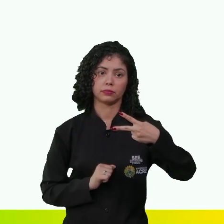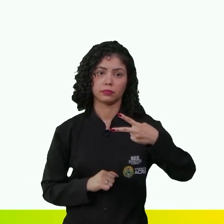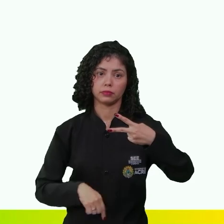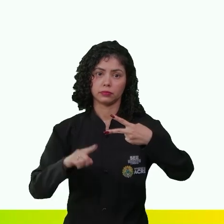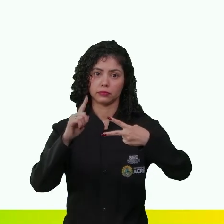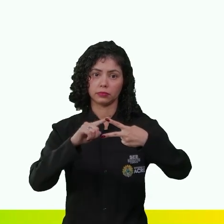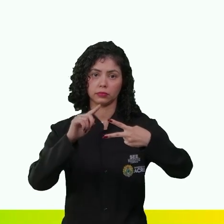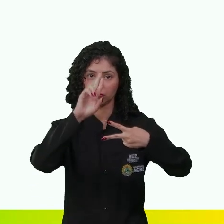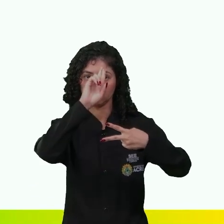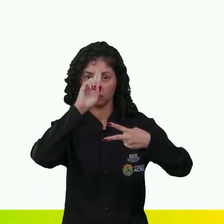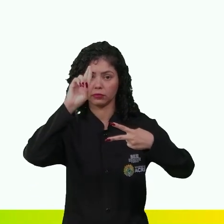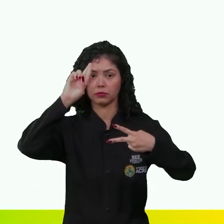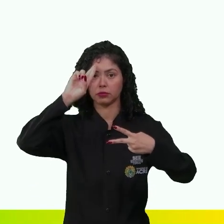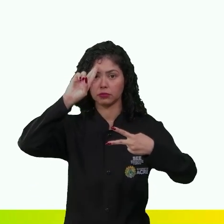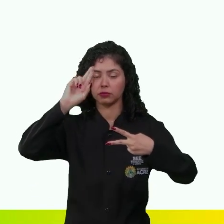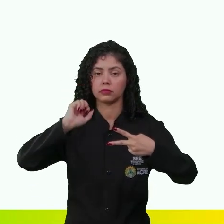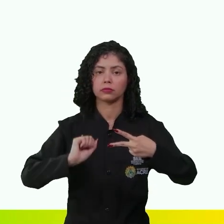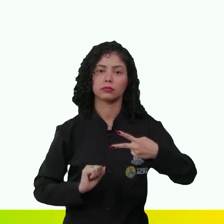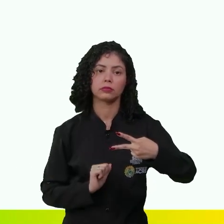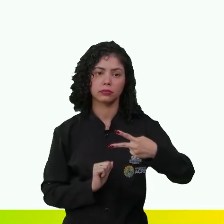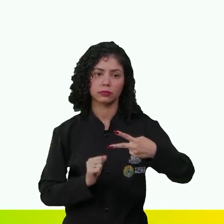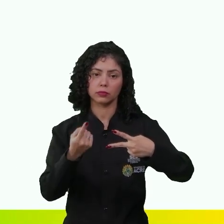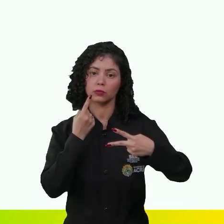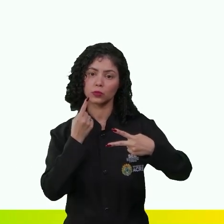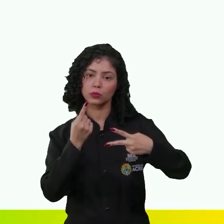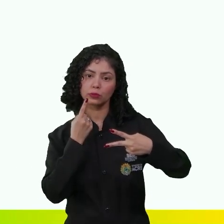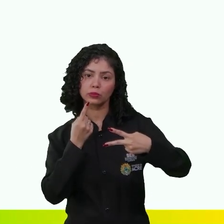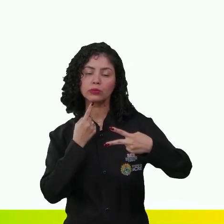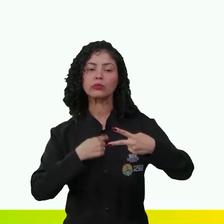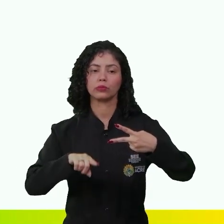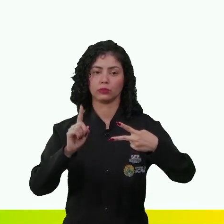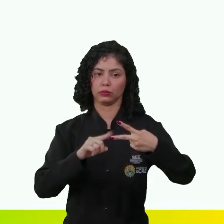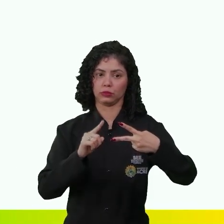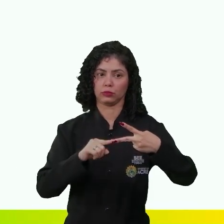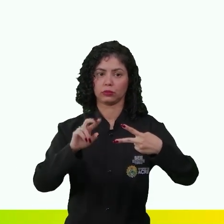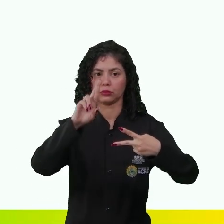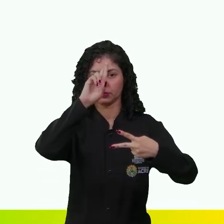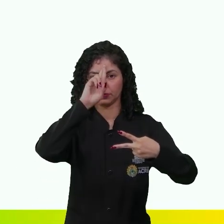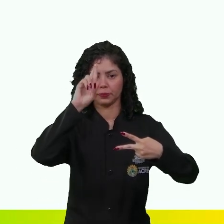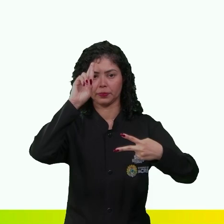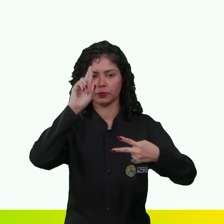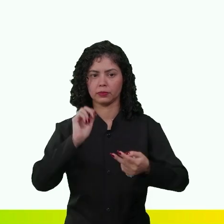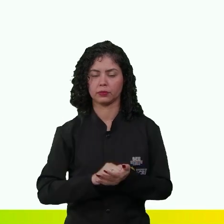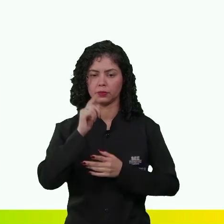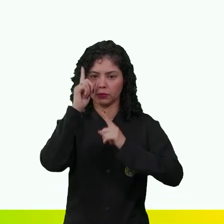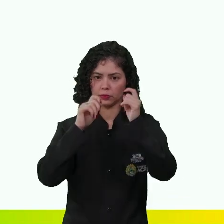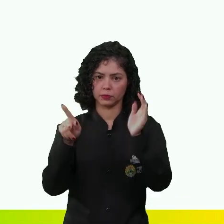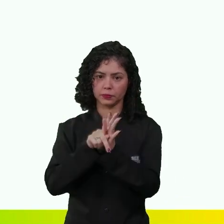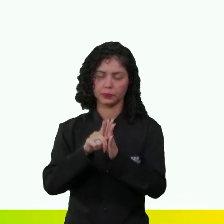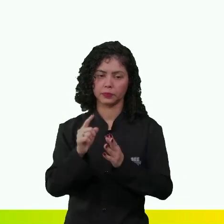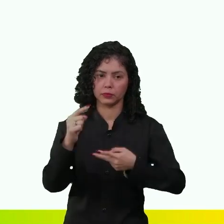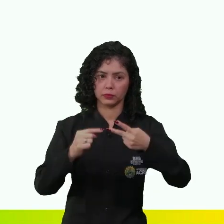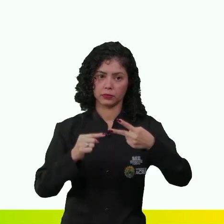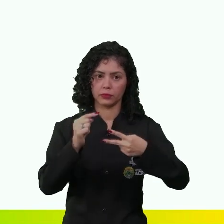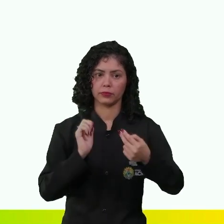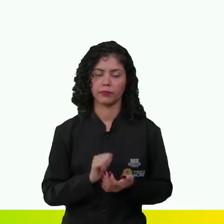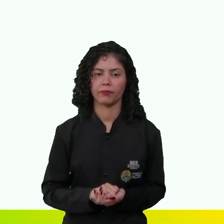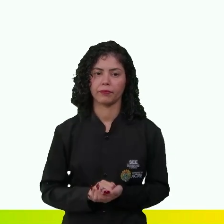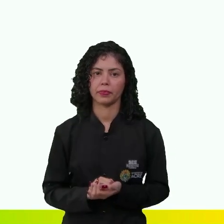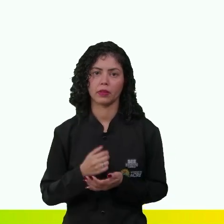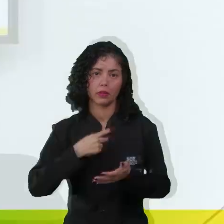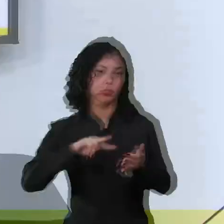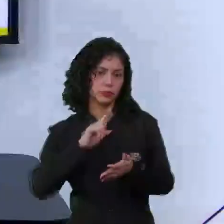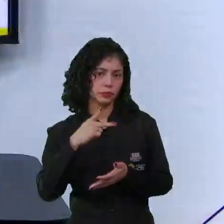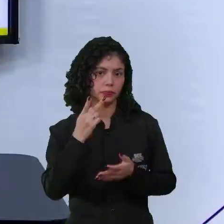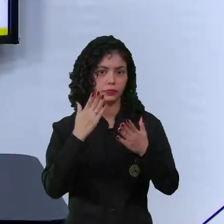quê? Isso mesmo, comunicação e a digníssima expressão. Dança, expressão. Dança, eu